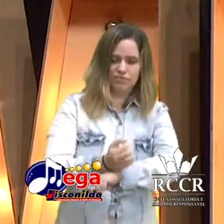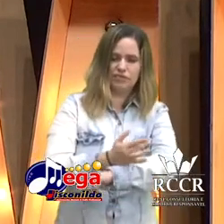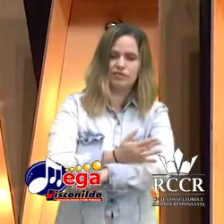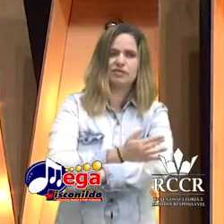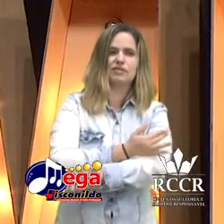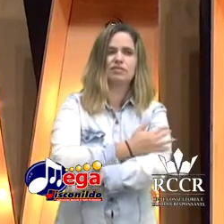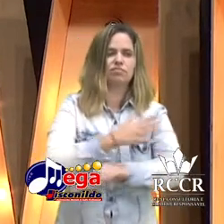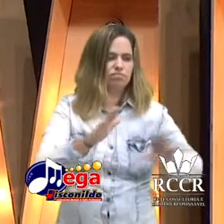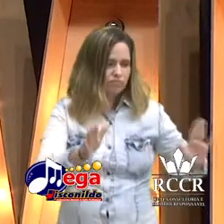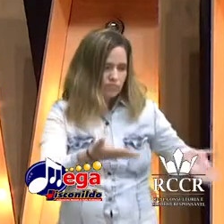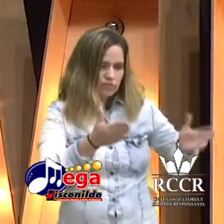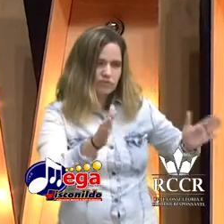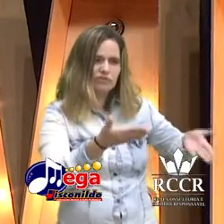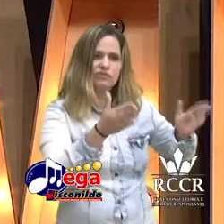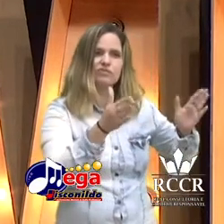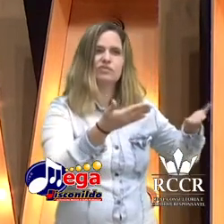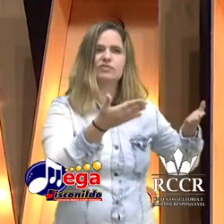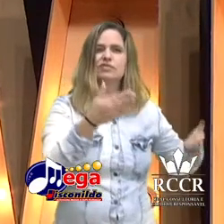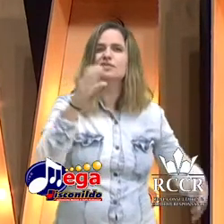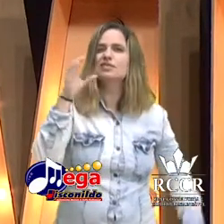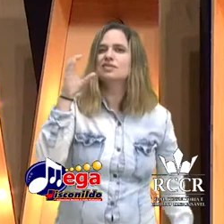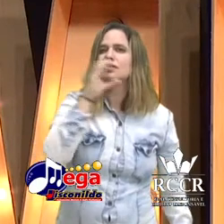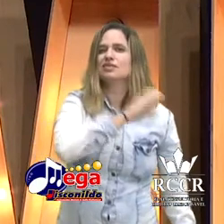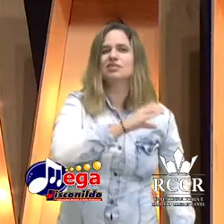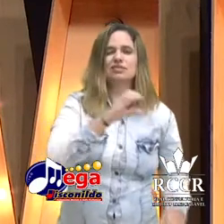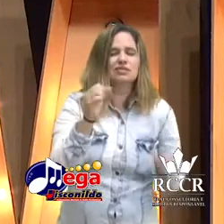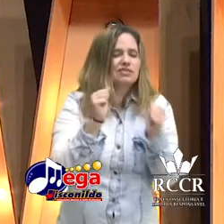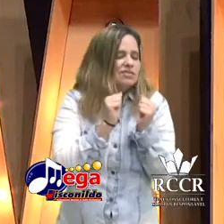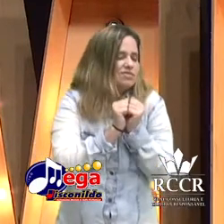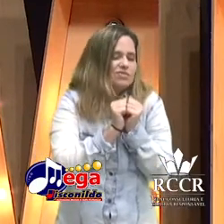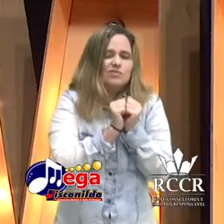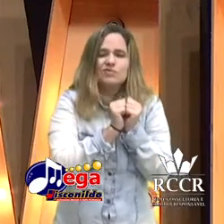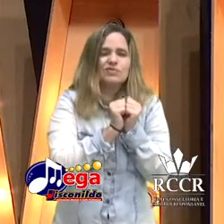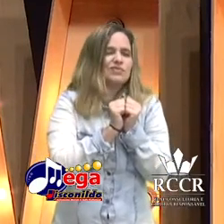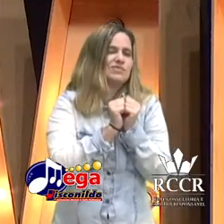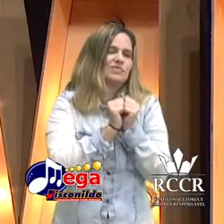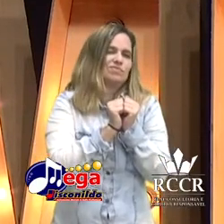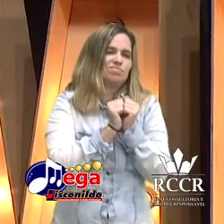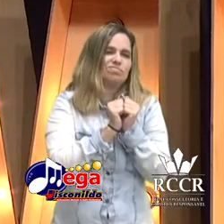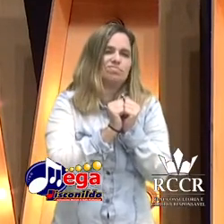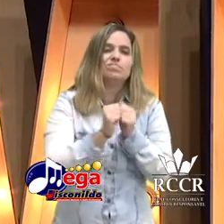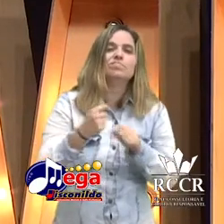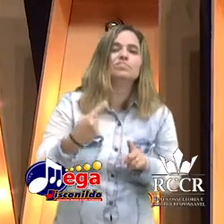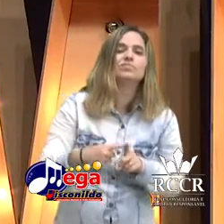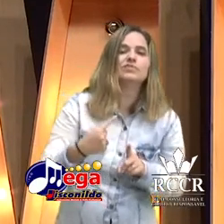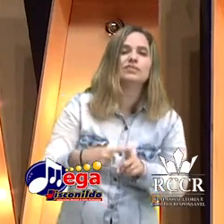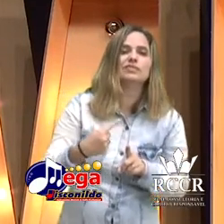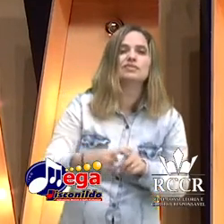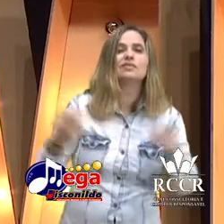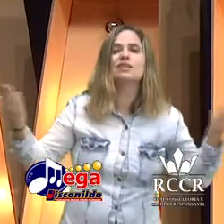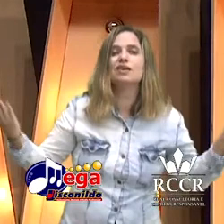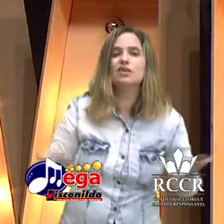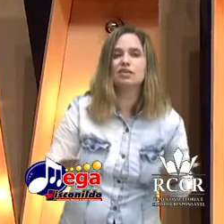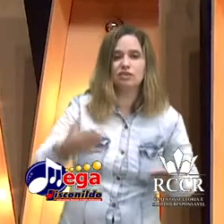muita frieza. Nós vivemos um tempo em que as pessoas tratam as outras muitas vezes só por interesse.